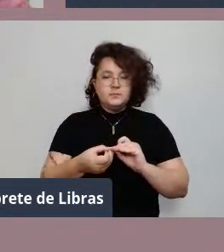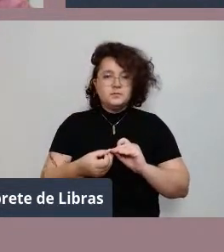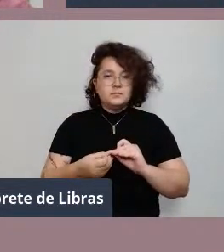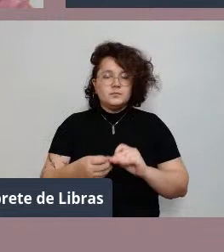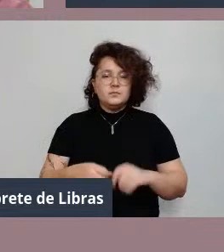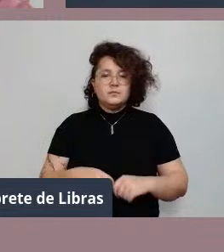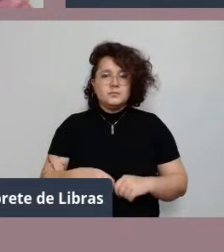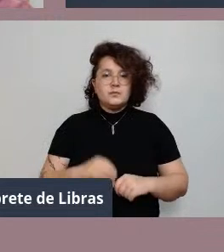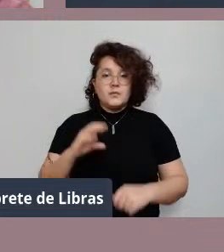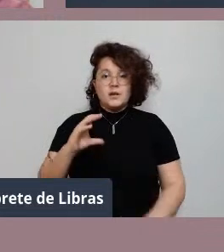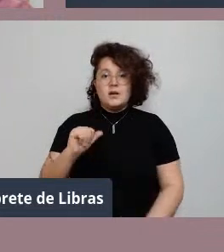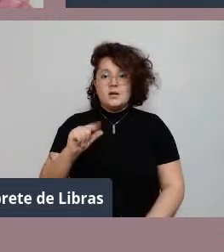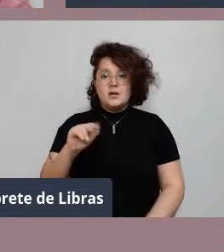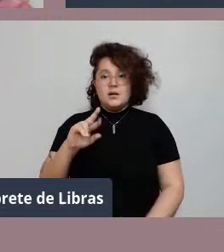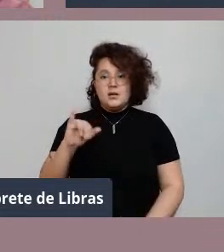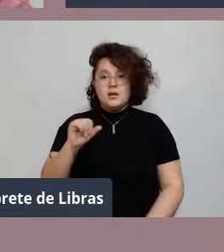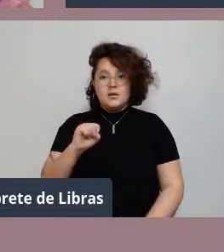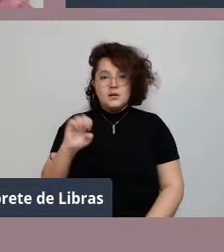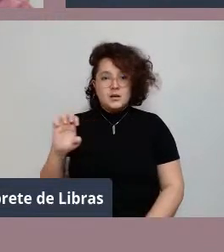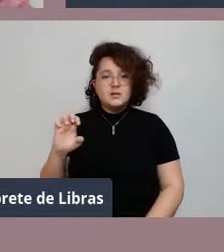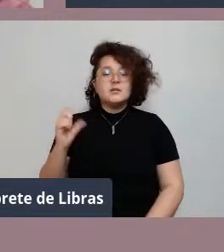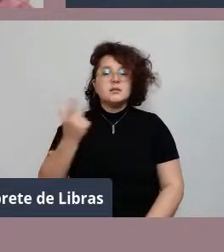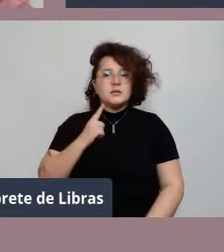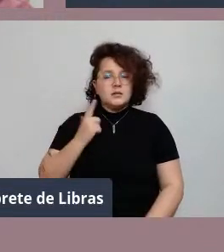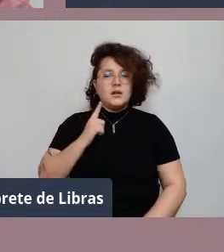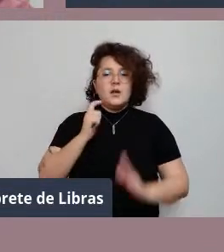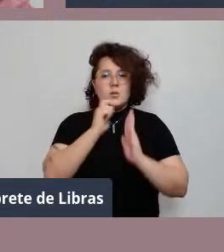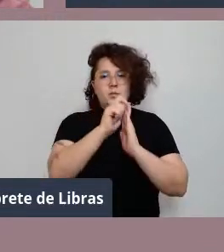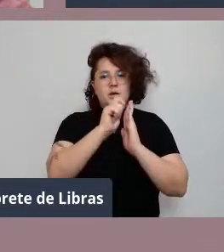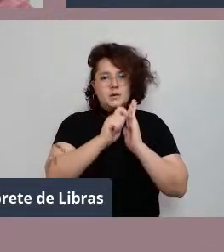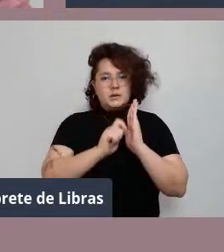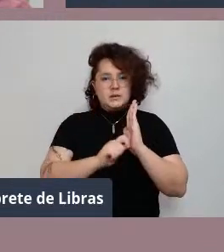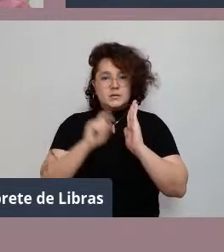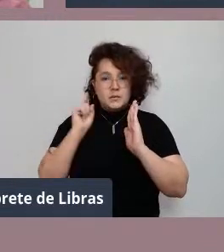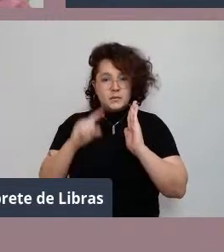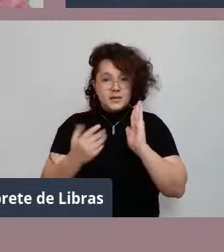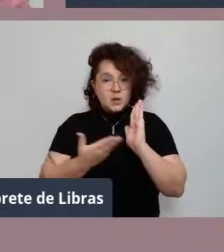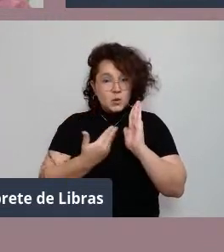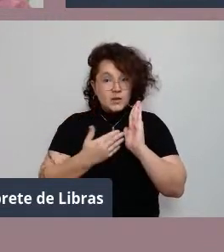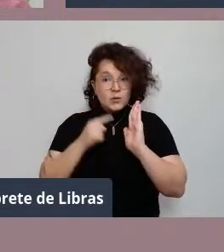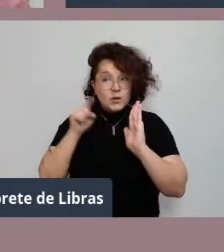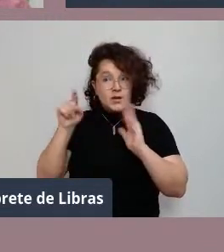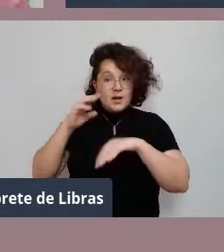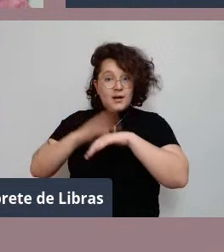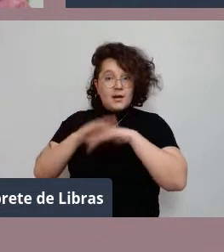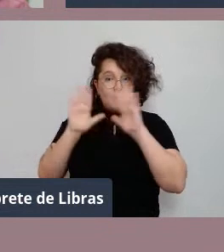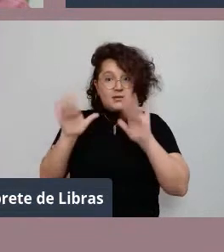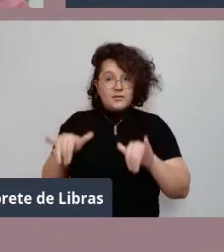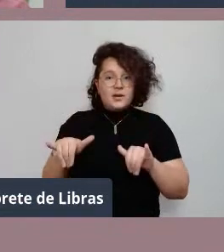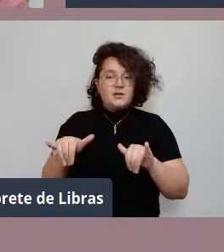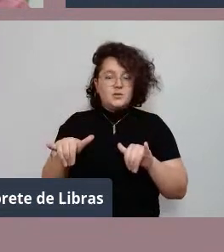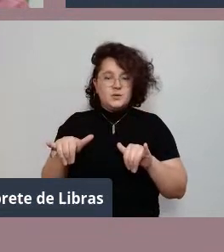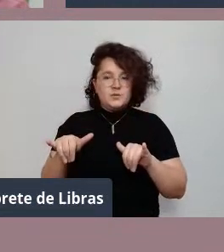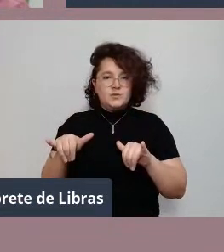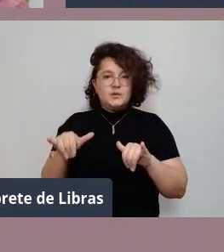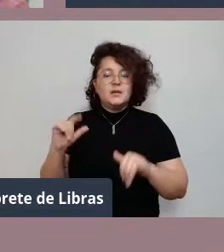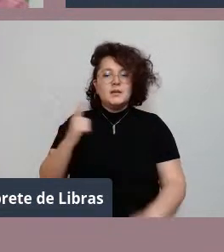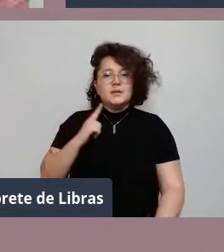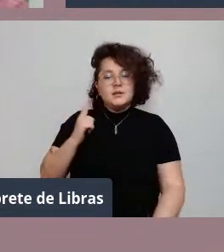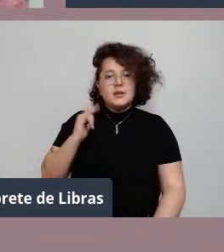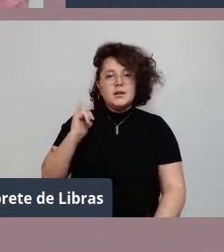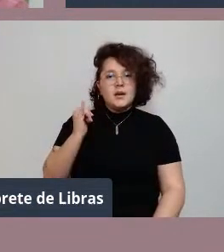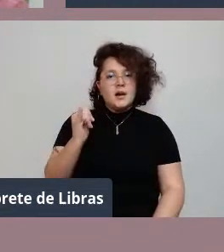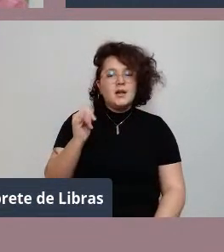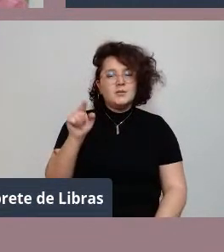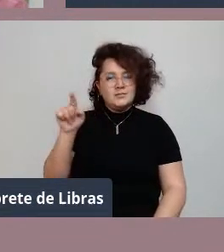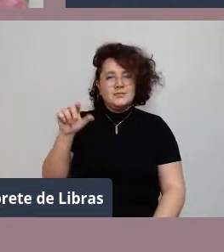a Clarice, a gente tem esses manuscritos, mas é um livro que ela finalizou, né? Tem esse relato da Ana Maria, né?